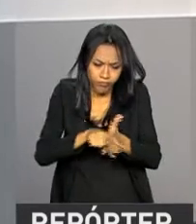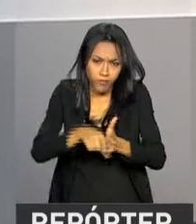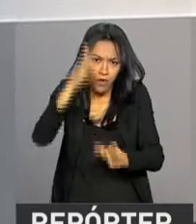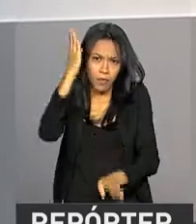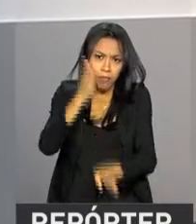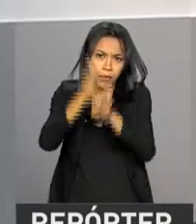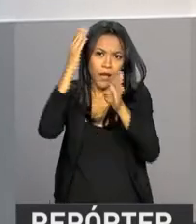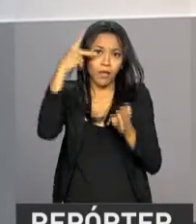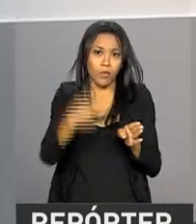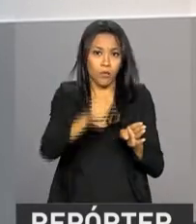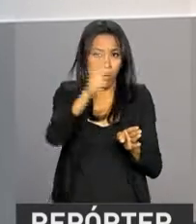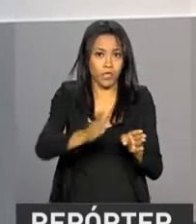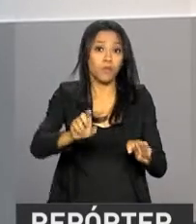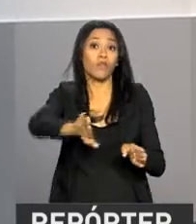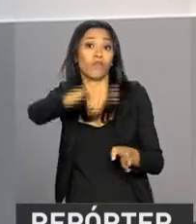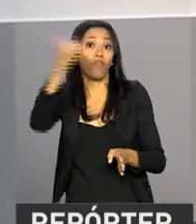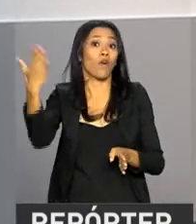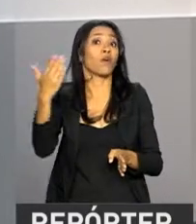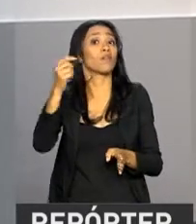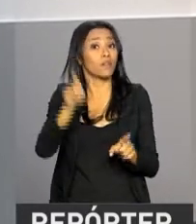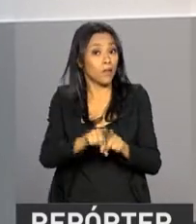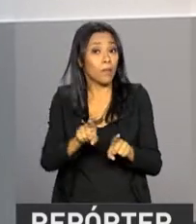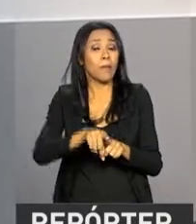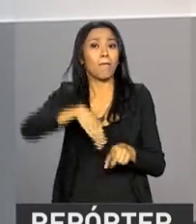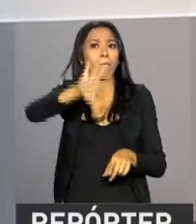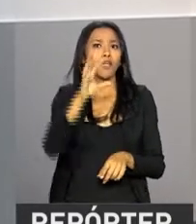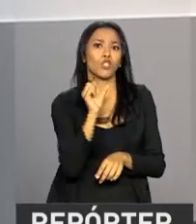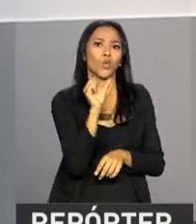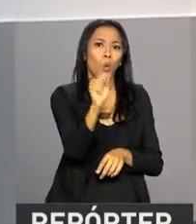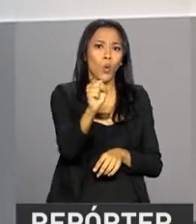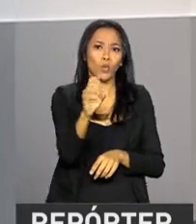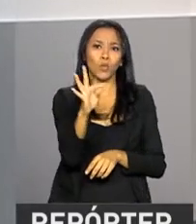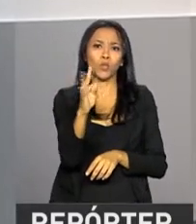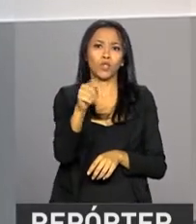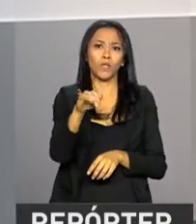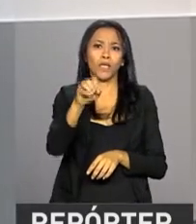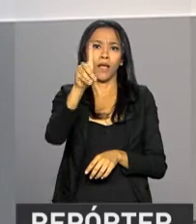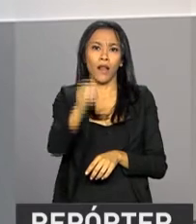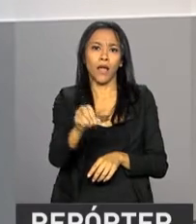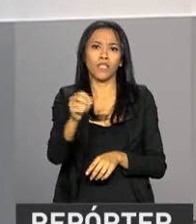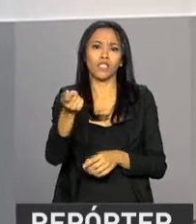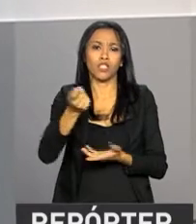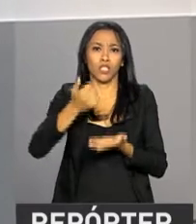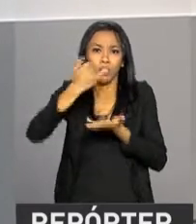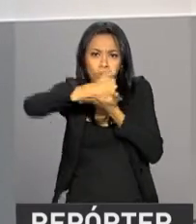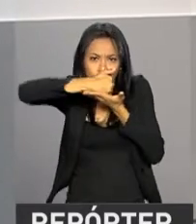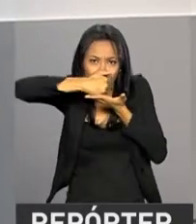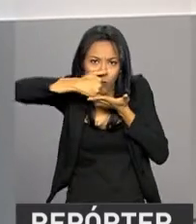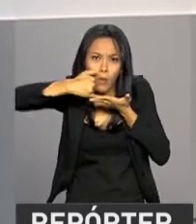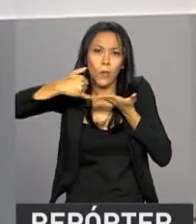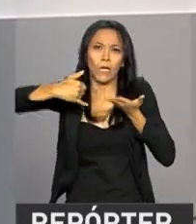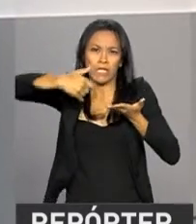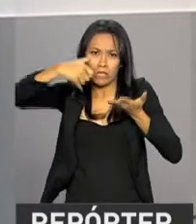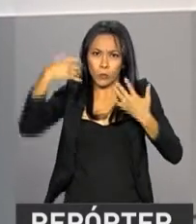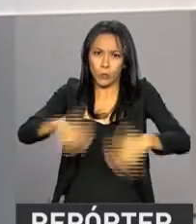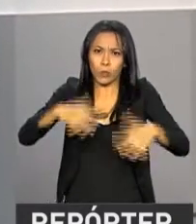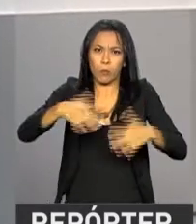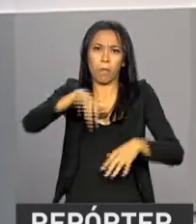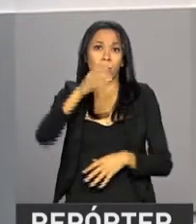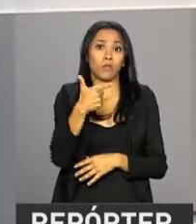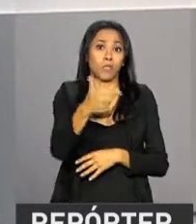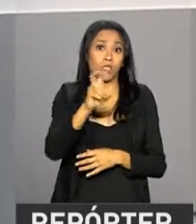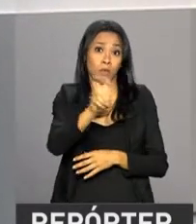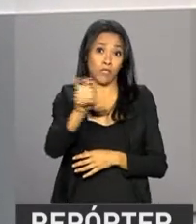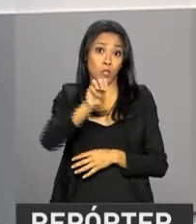e no exterior mais de 8 toneladas de cocaína pura no valor de 255 milhões de dólares os